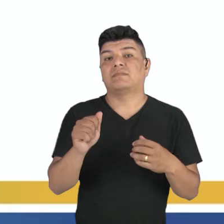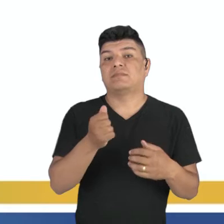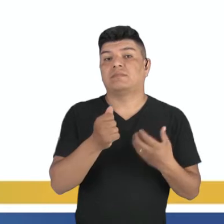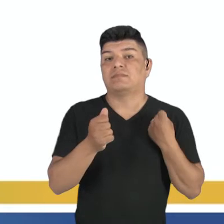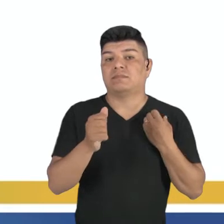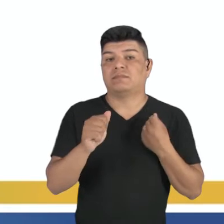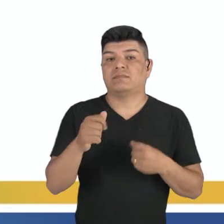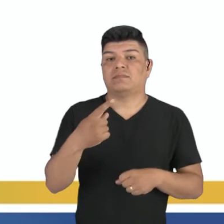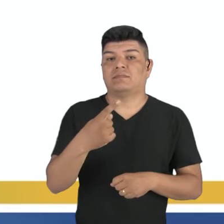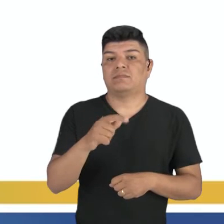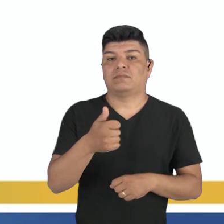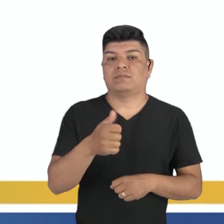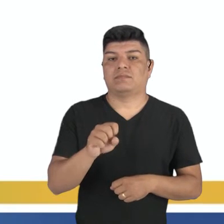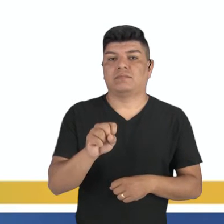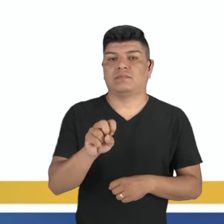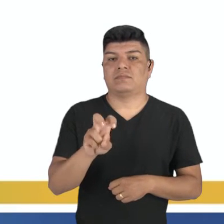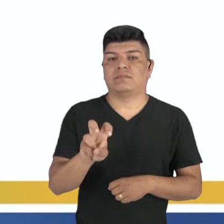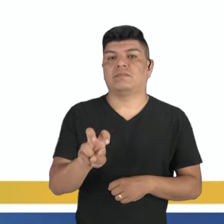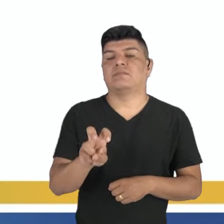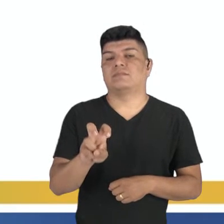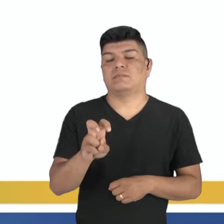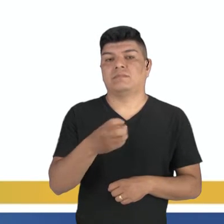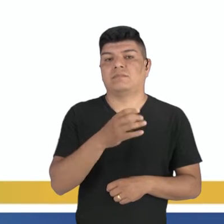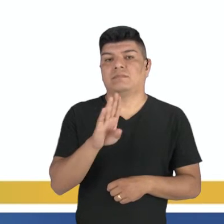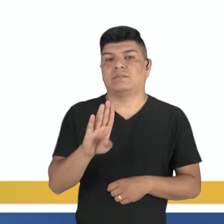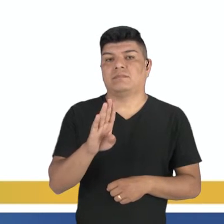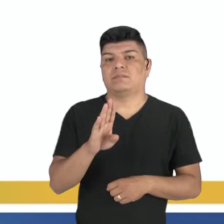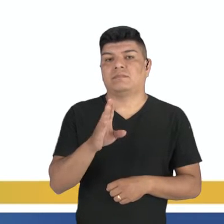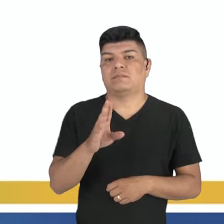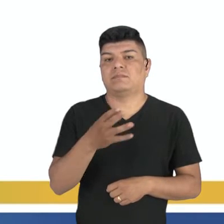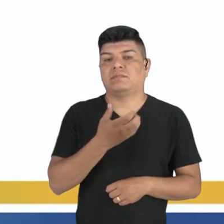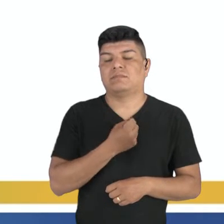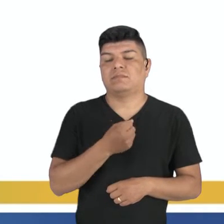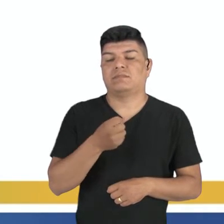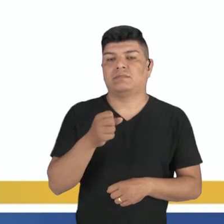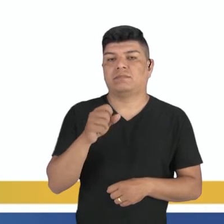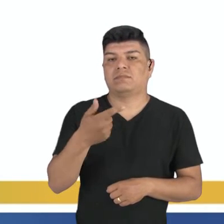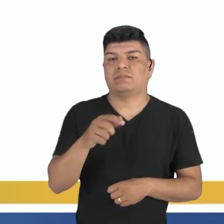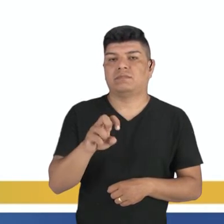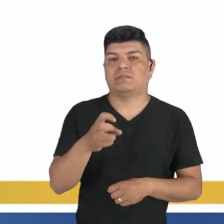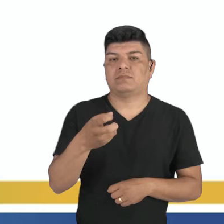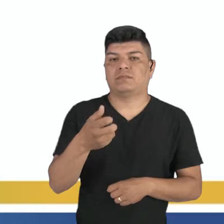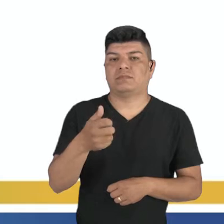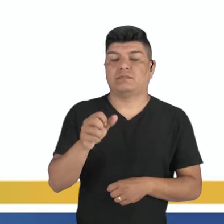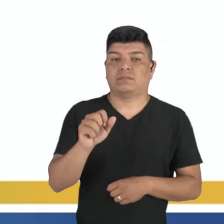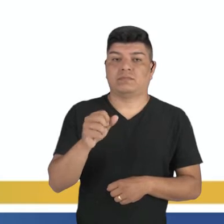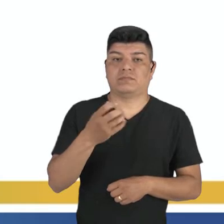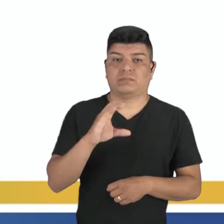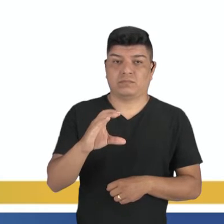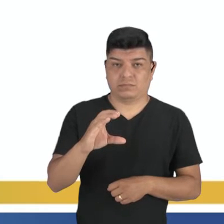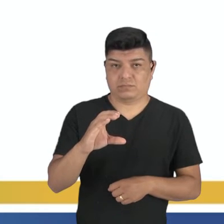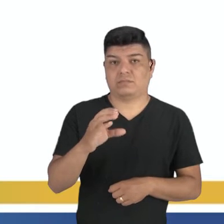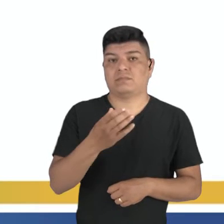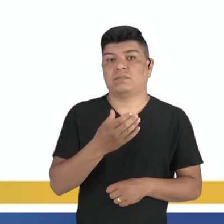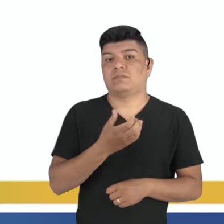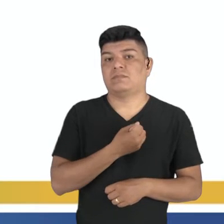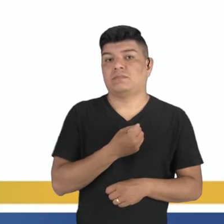número 1,85, o número B pelo número 2,05, o número C pelo número